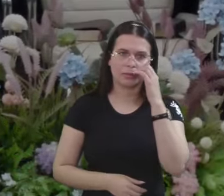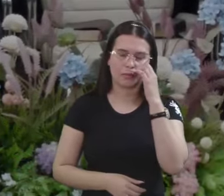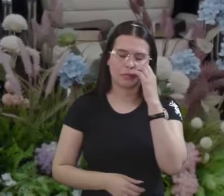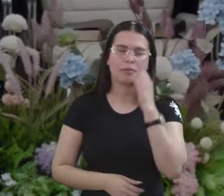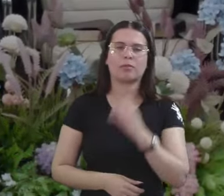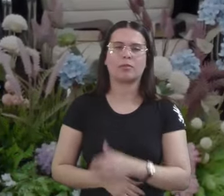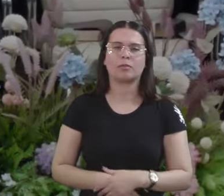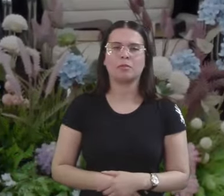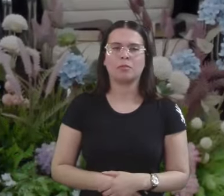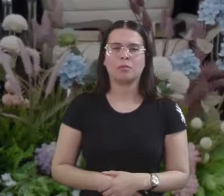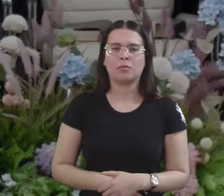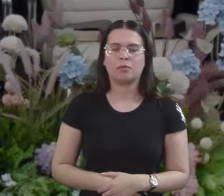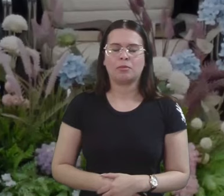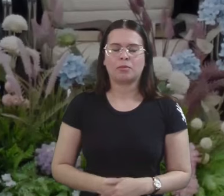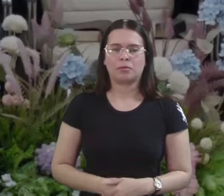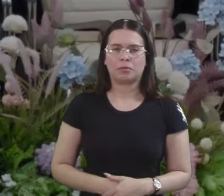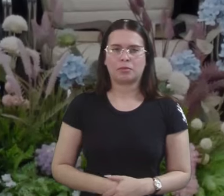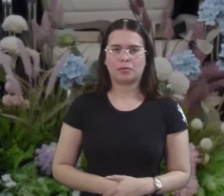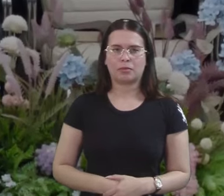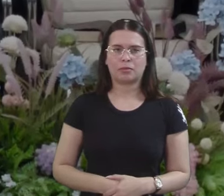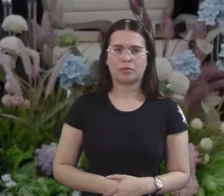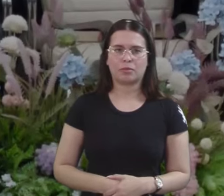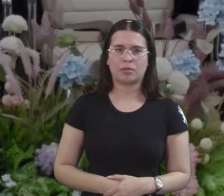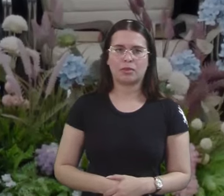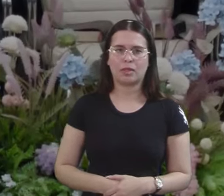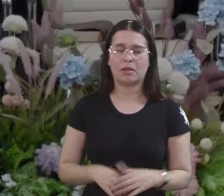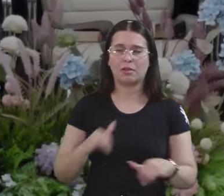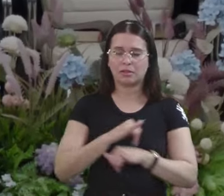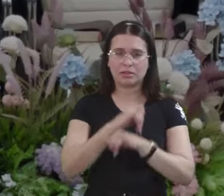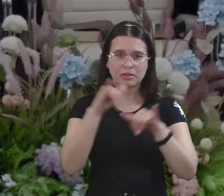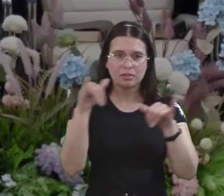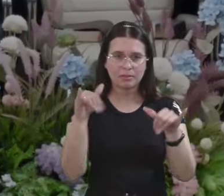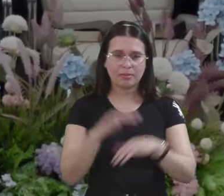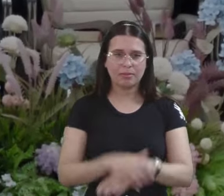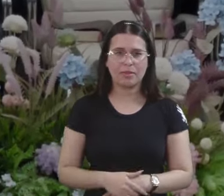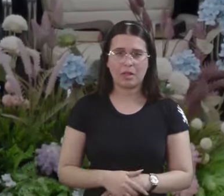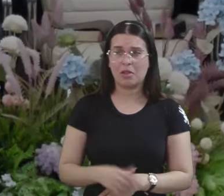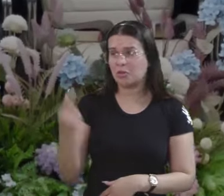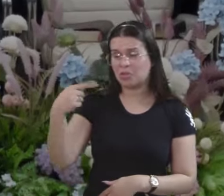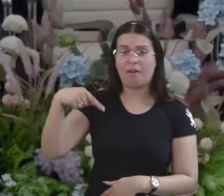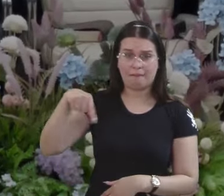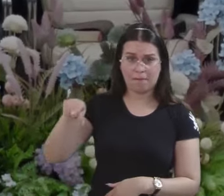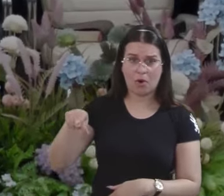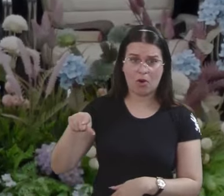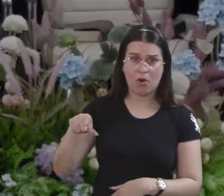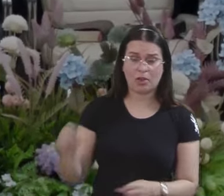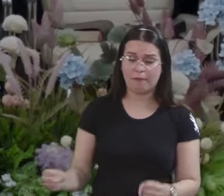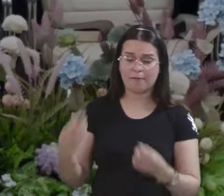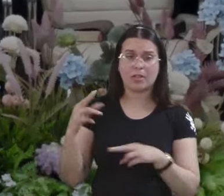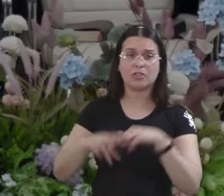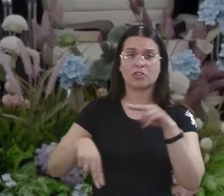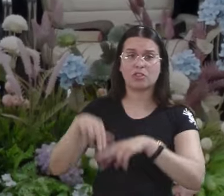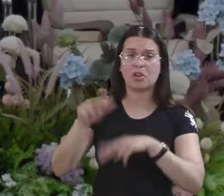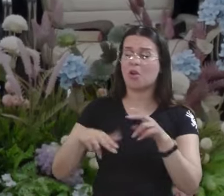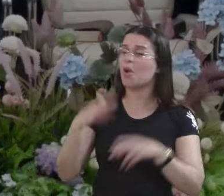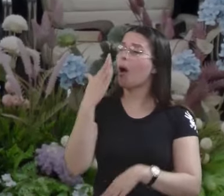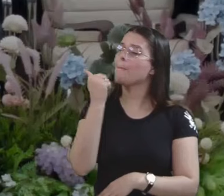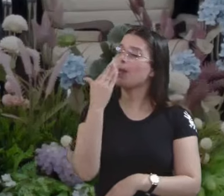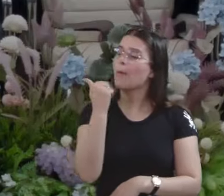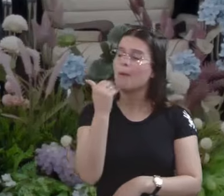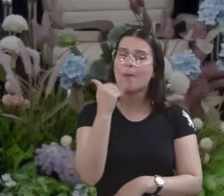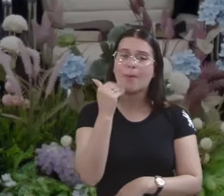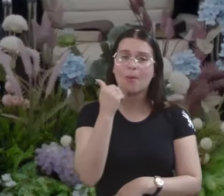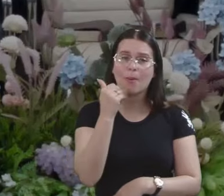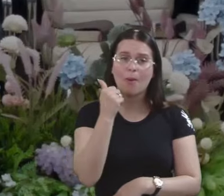grife, em São Paulo, e diz assim: irmãos, eu não só vou na festa junina, como batata